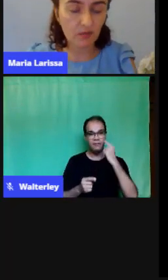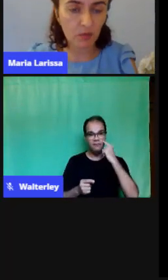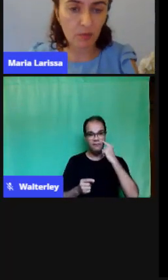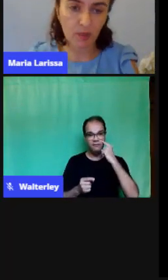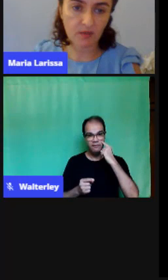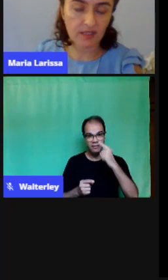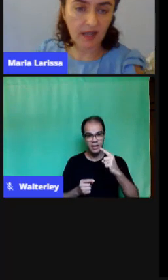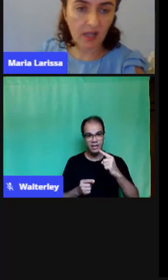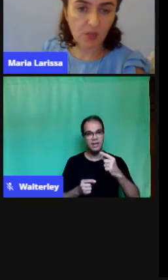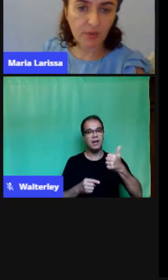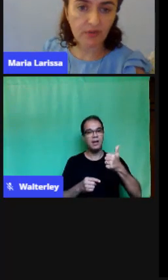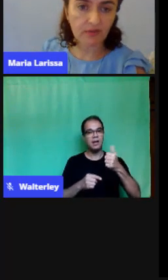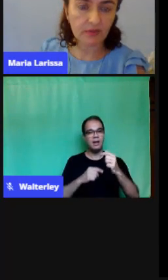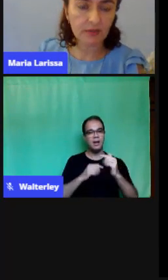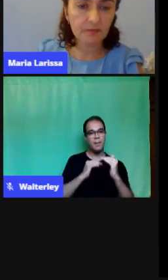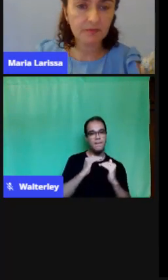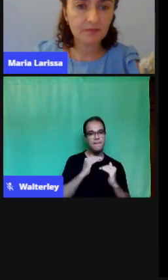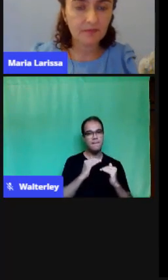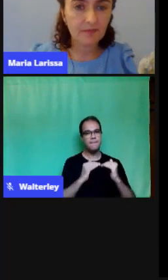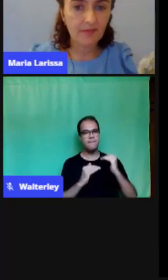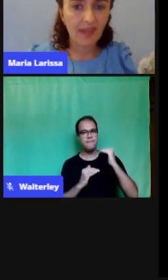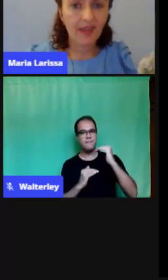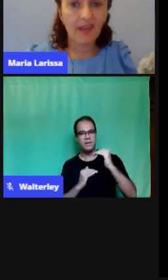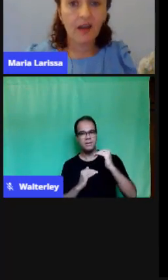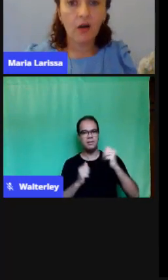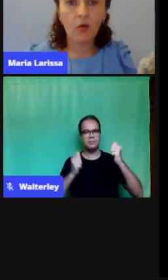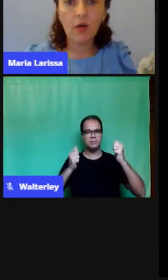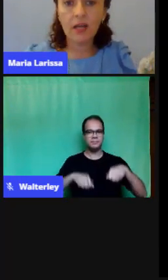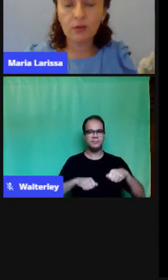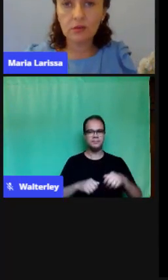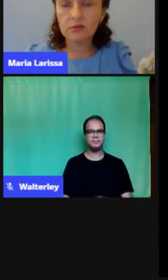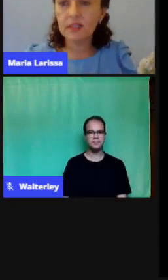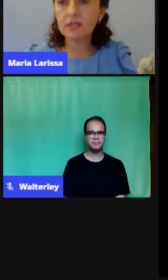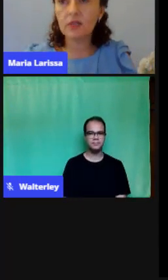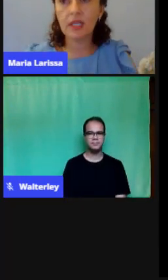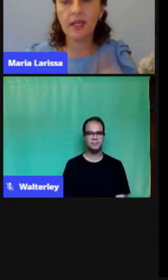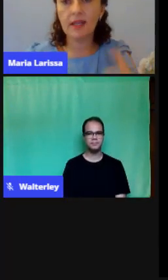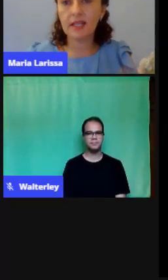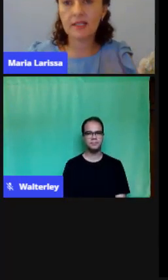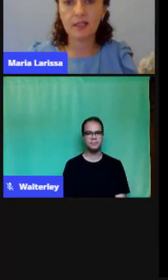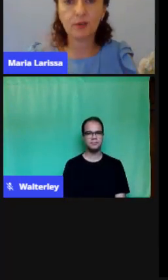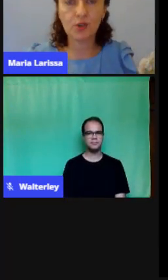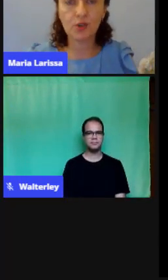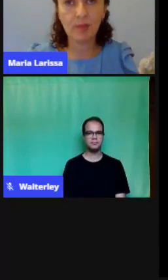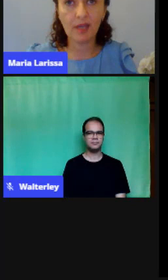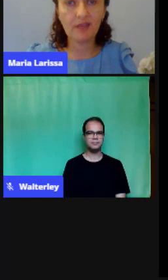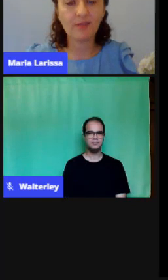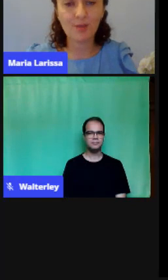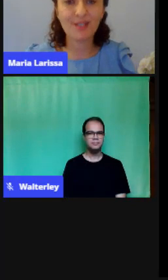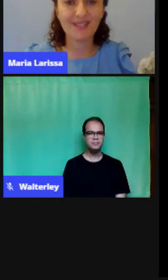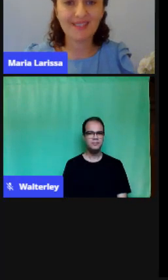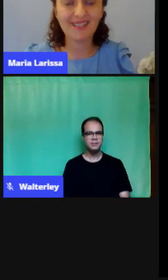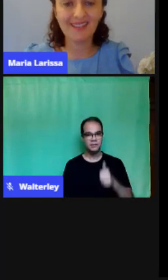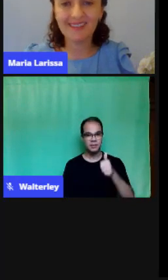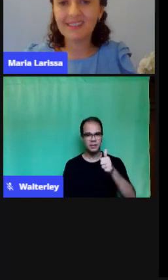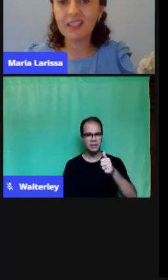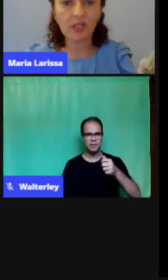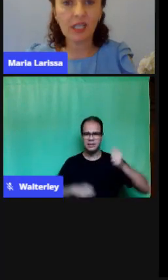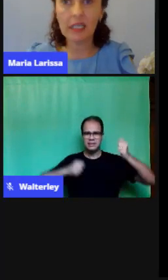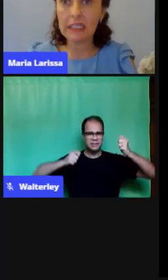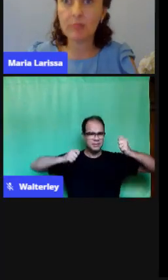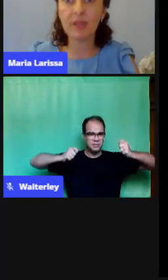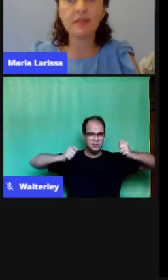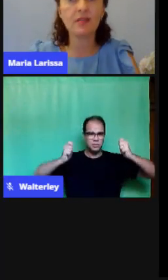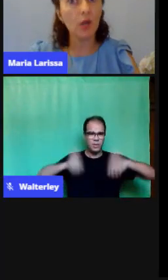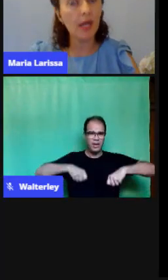para o próximo slide, por favor. O aluno, tanto aquele que acertou de primeira, vamos dizer assim,